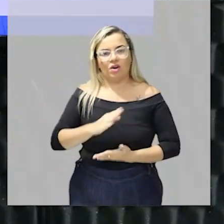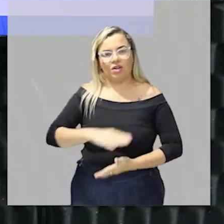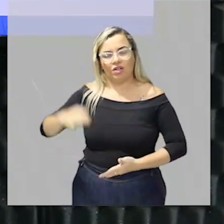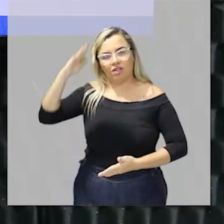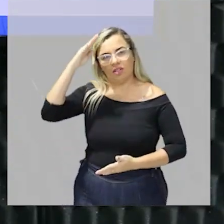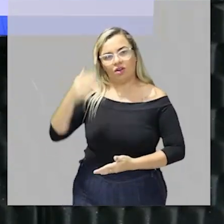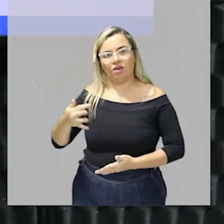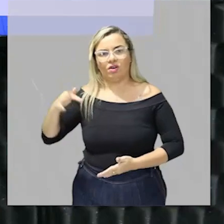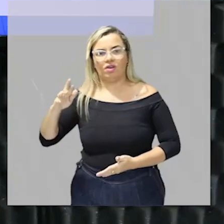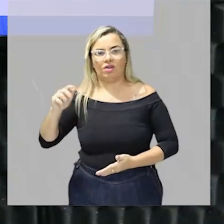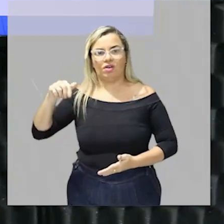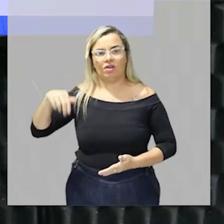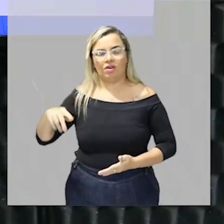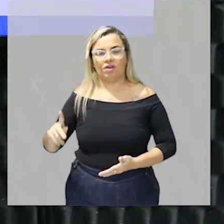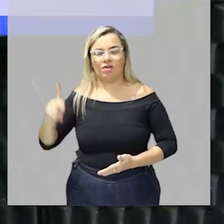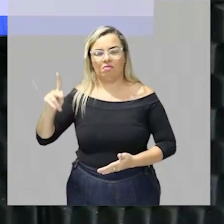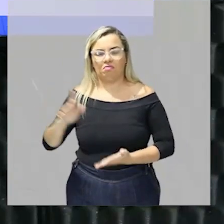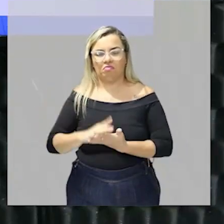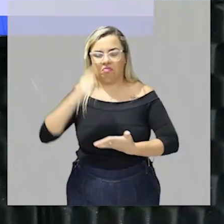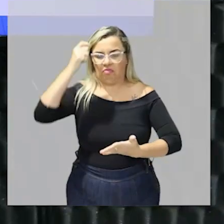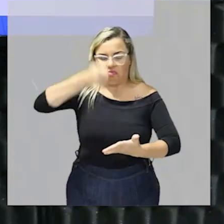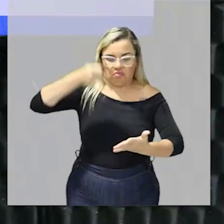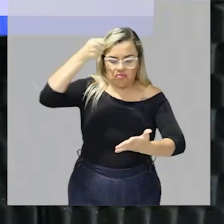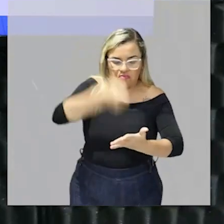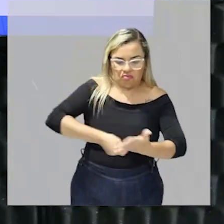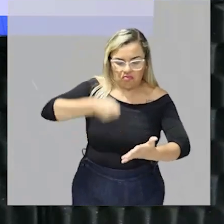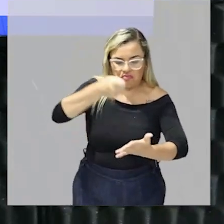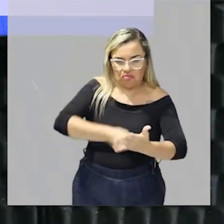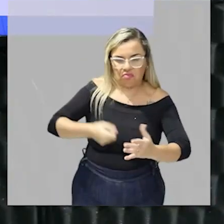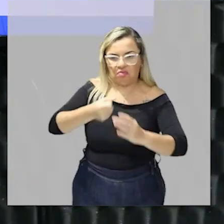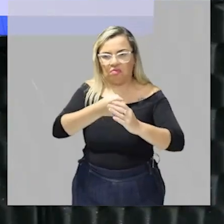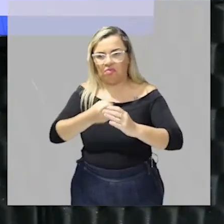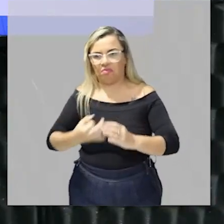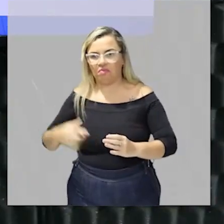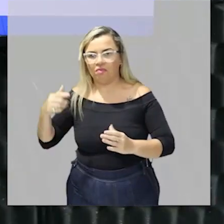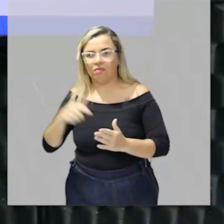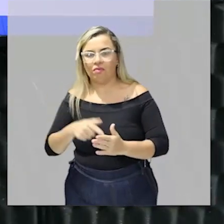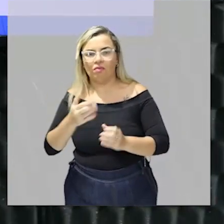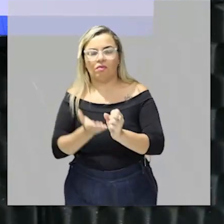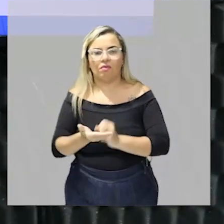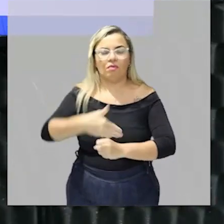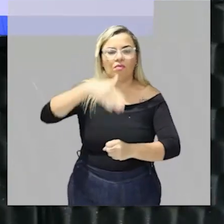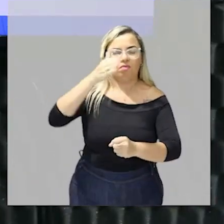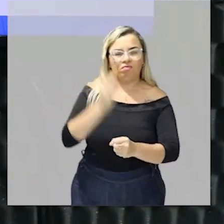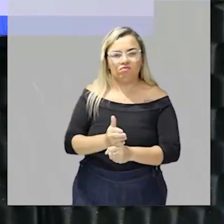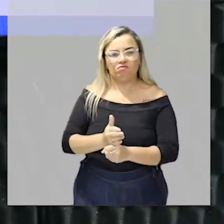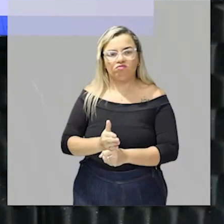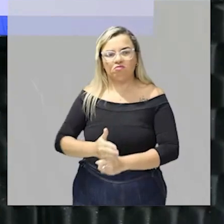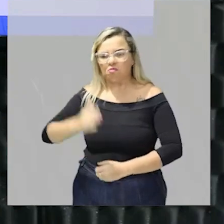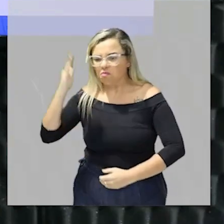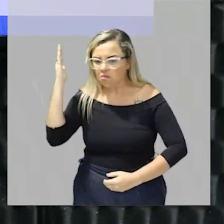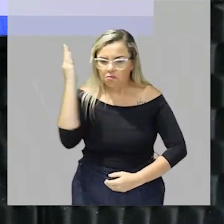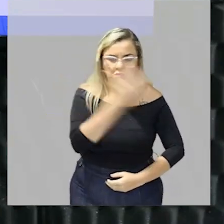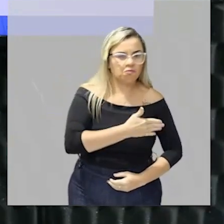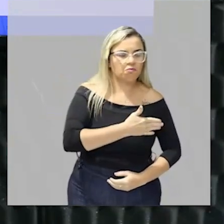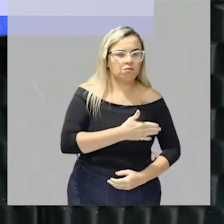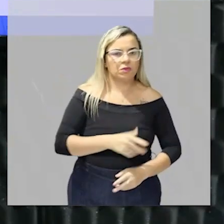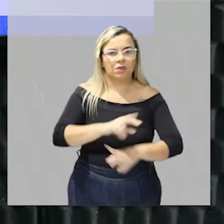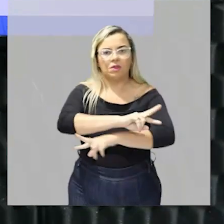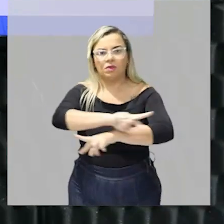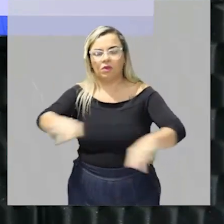ditatorial, um modelo de características fascistas, de uma forma extremamente trágica, onde milhares de pessoas vão